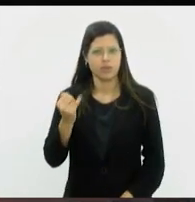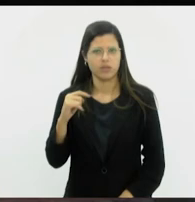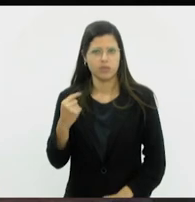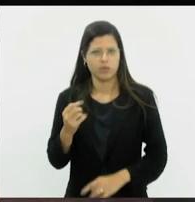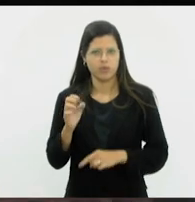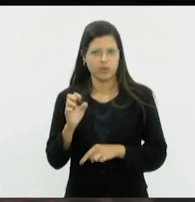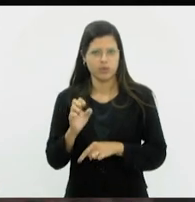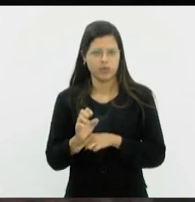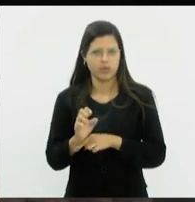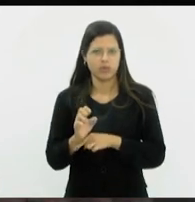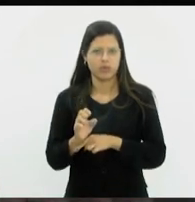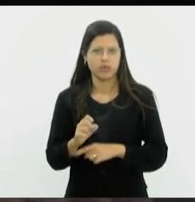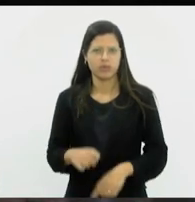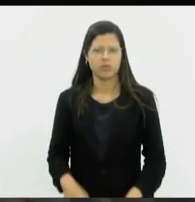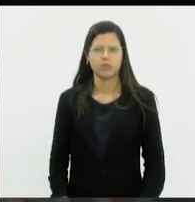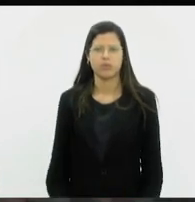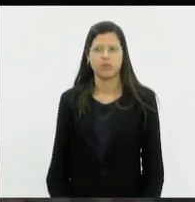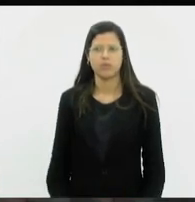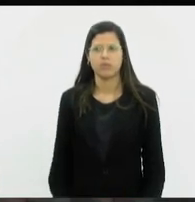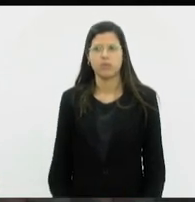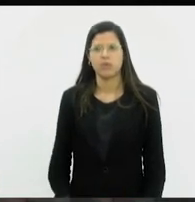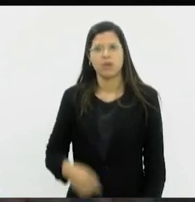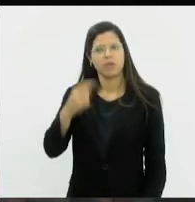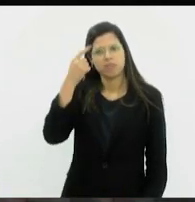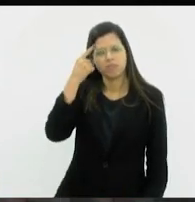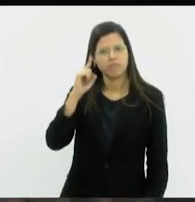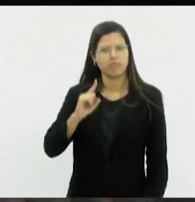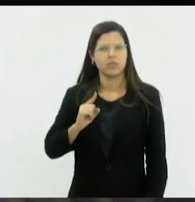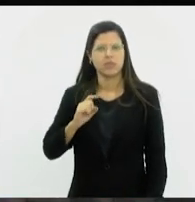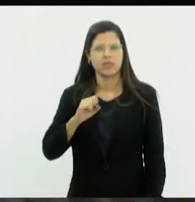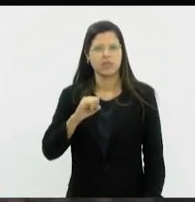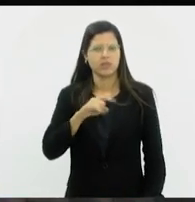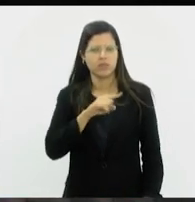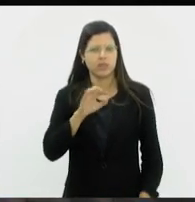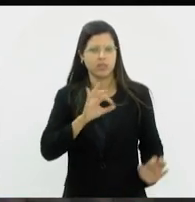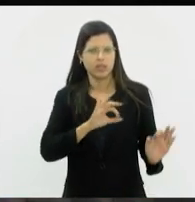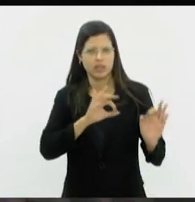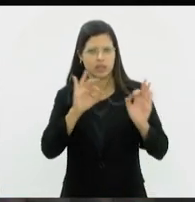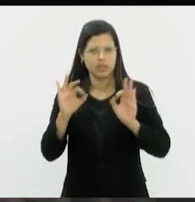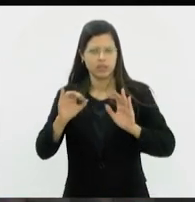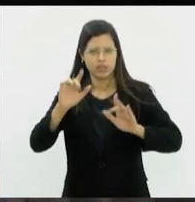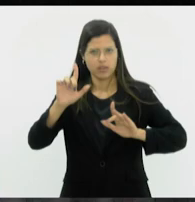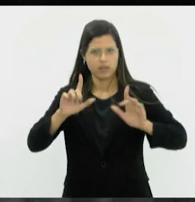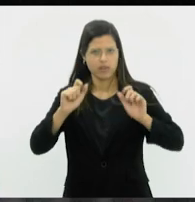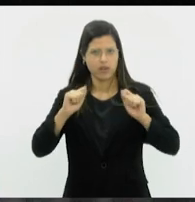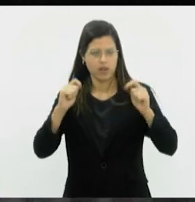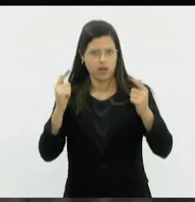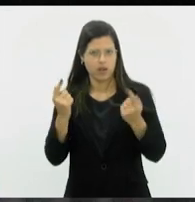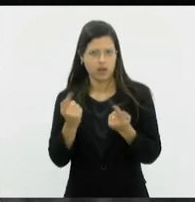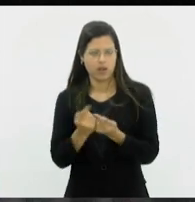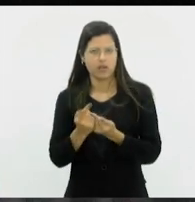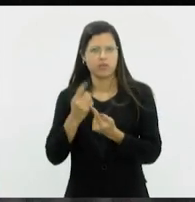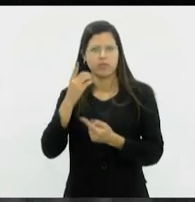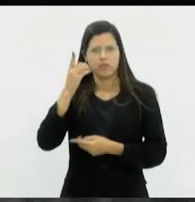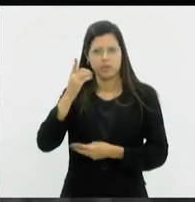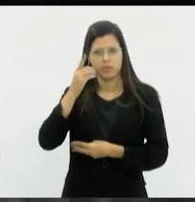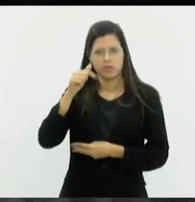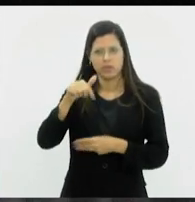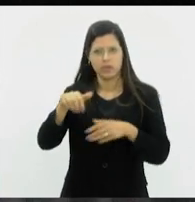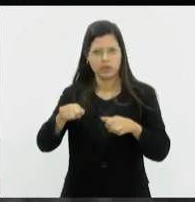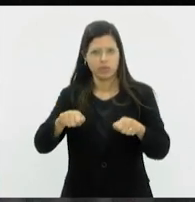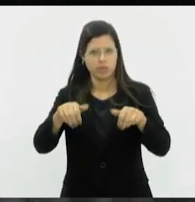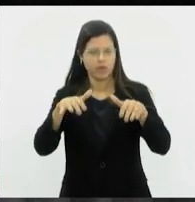né? Não sei se os senhoras e senhores que nos assistem pela TV Alerj, os deputados aqui em plenário, os